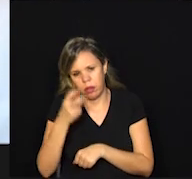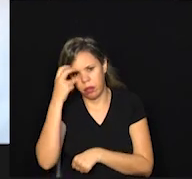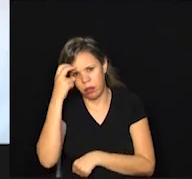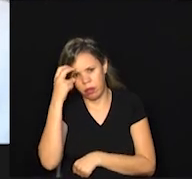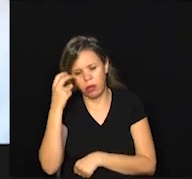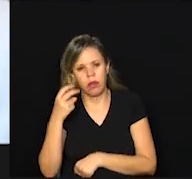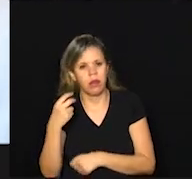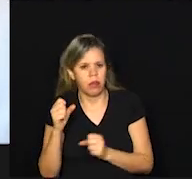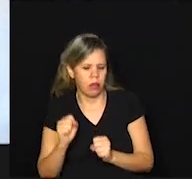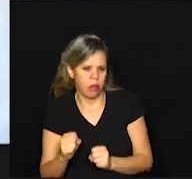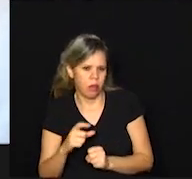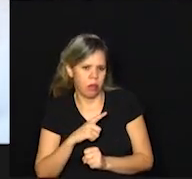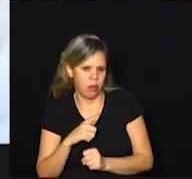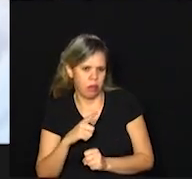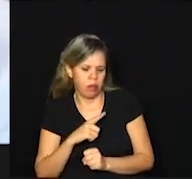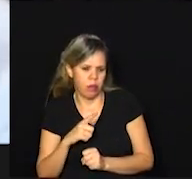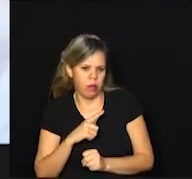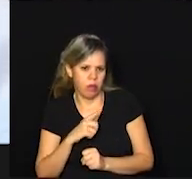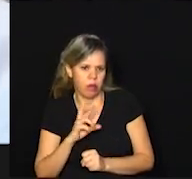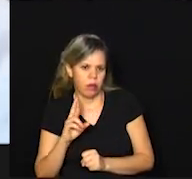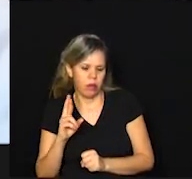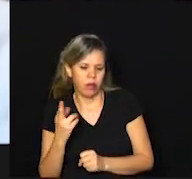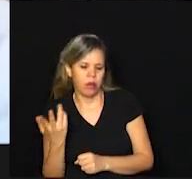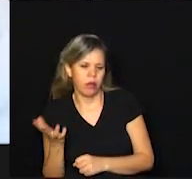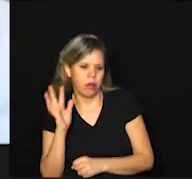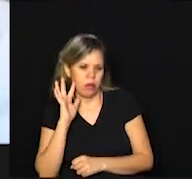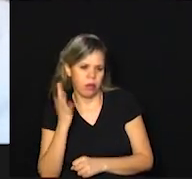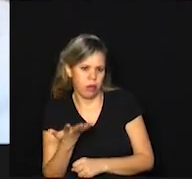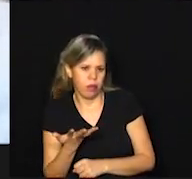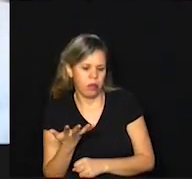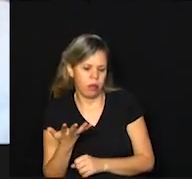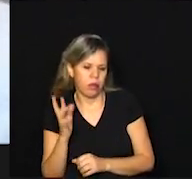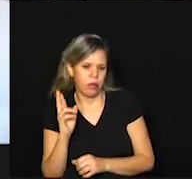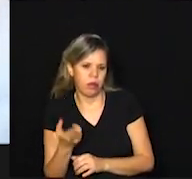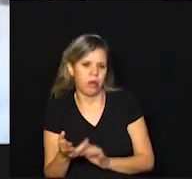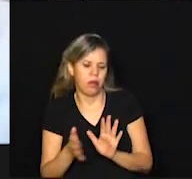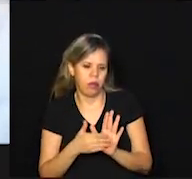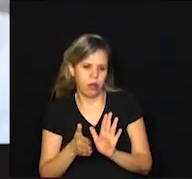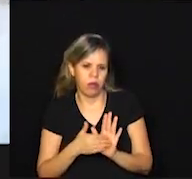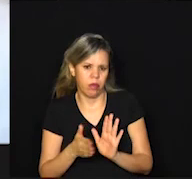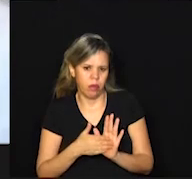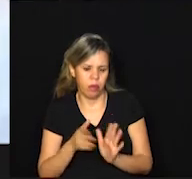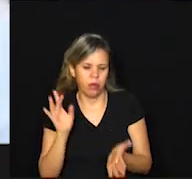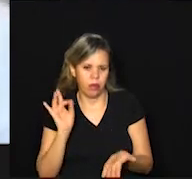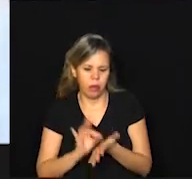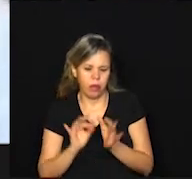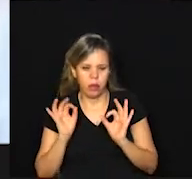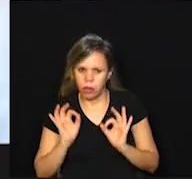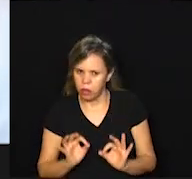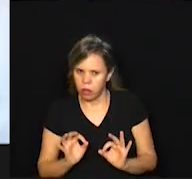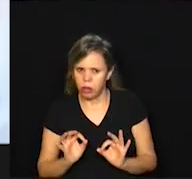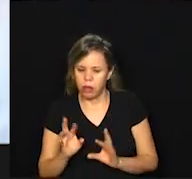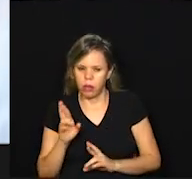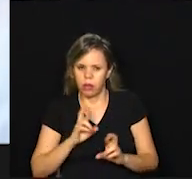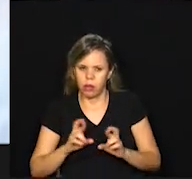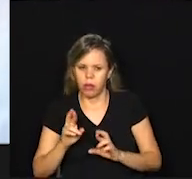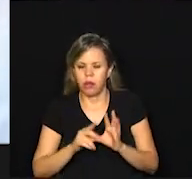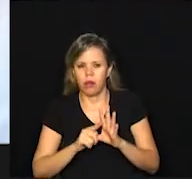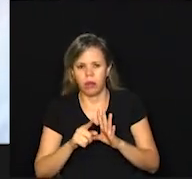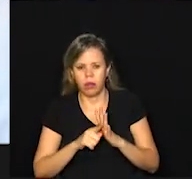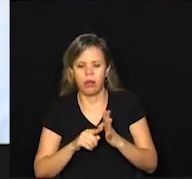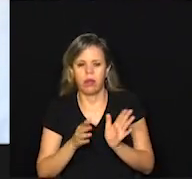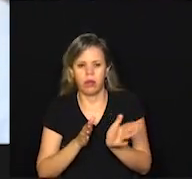Cultura podemos ter um retângulo numa uma proposta que vocês de efetiva da fiscalização